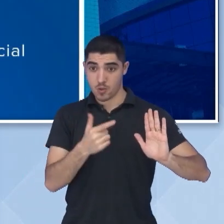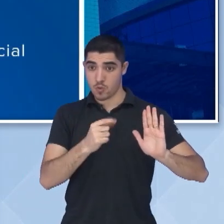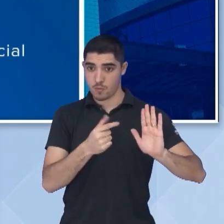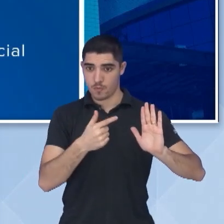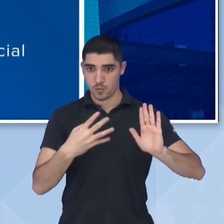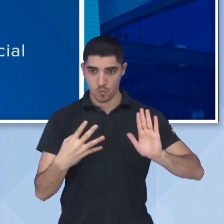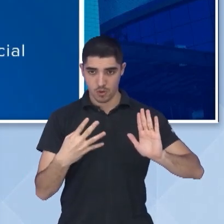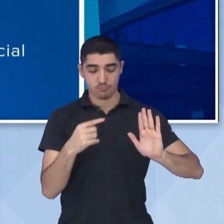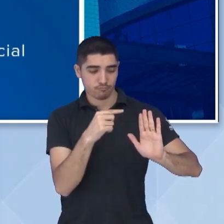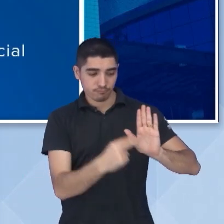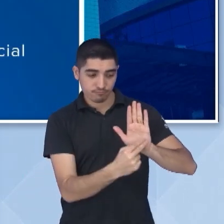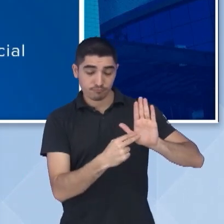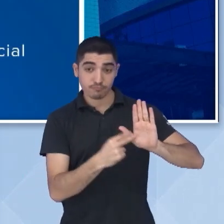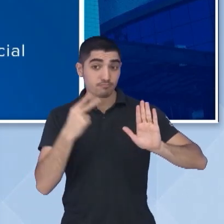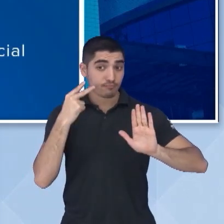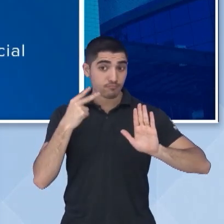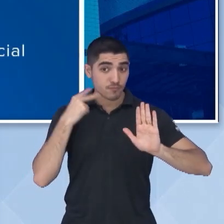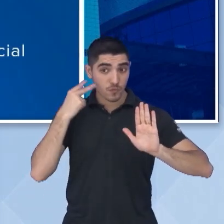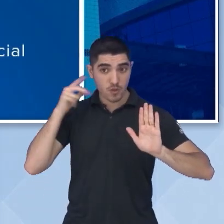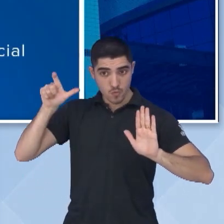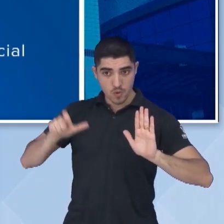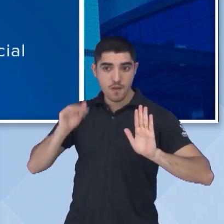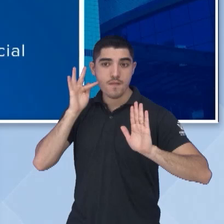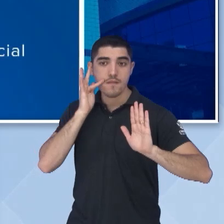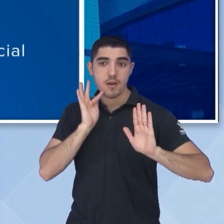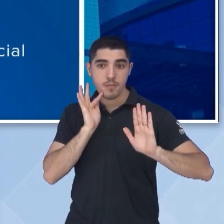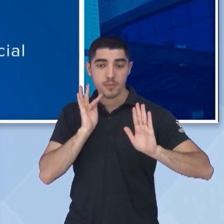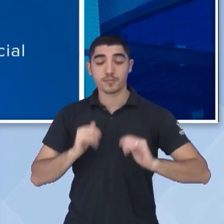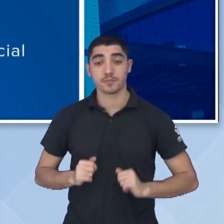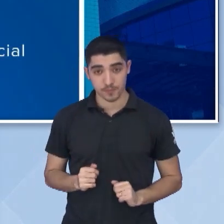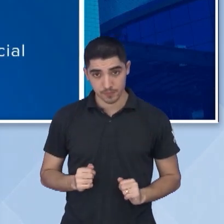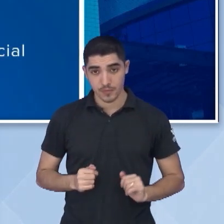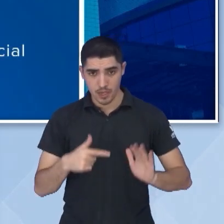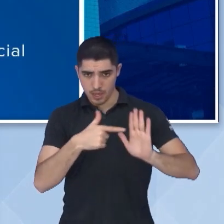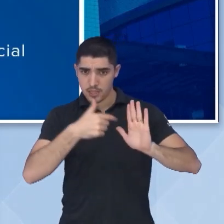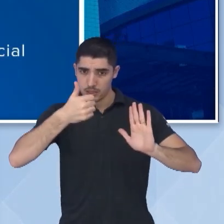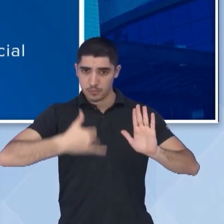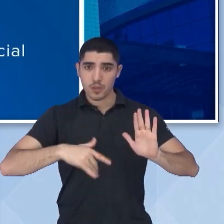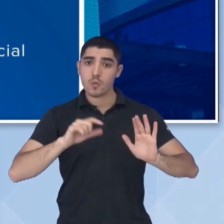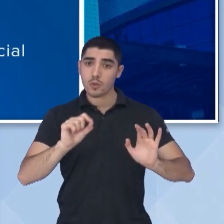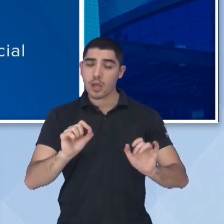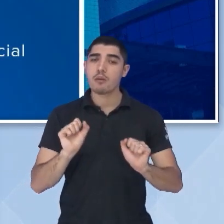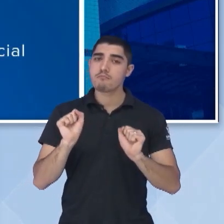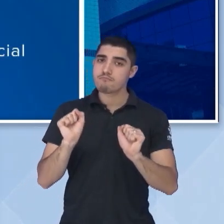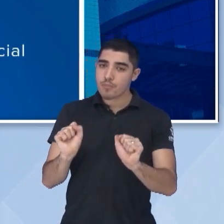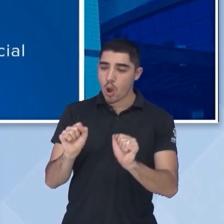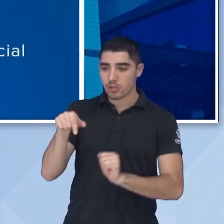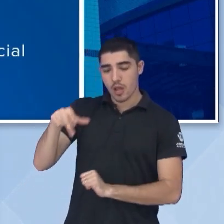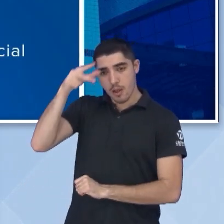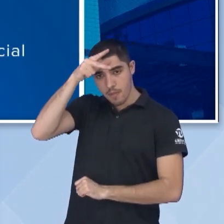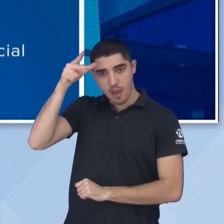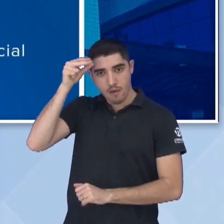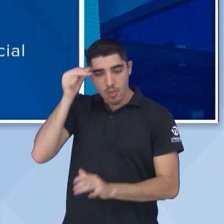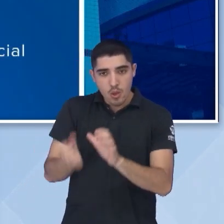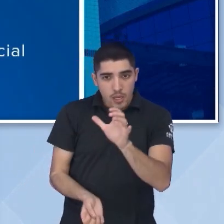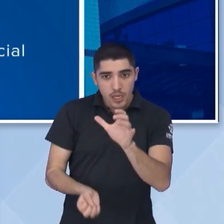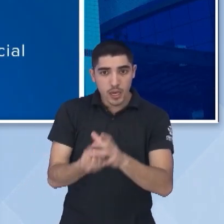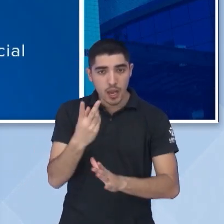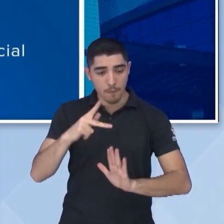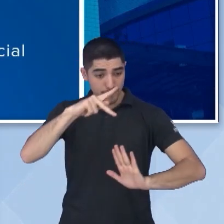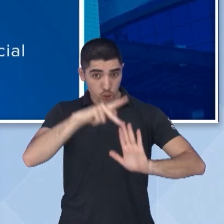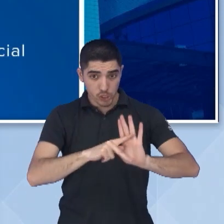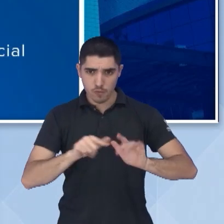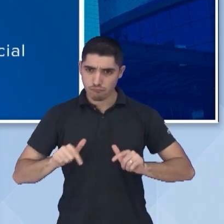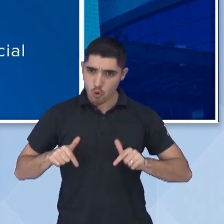357/2024. Autoria, vereador Fabião Zagueiro. Dispõe sobre a criação do Programa Municipal de Combate